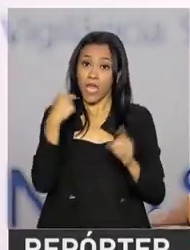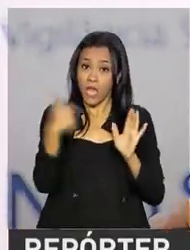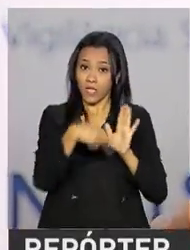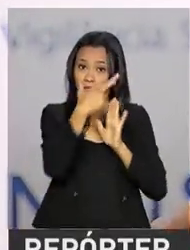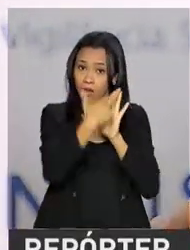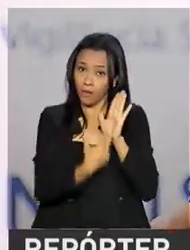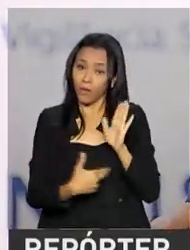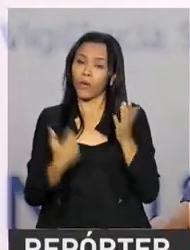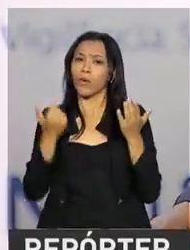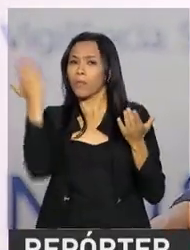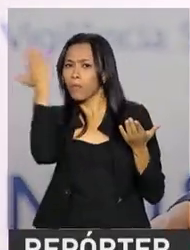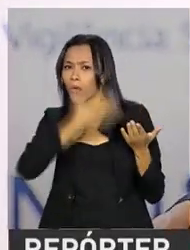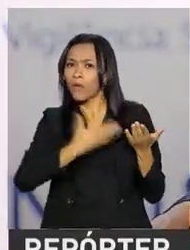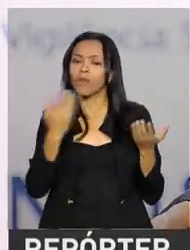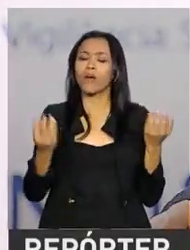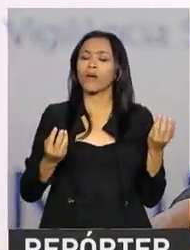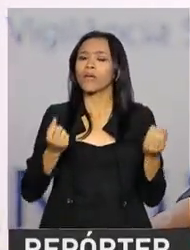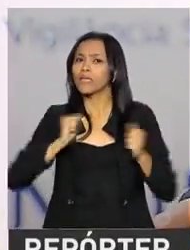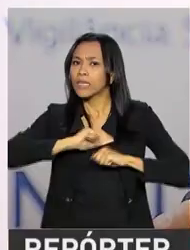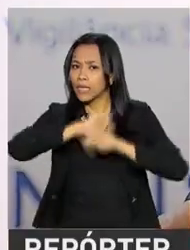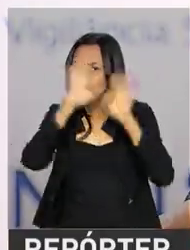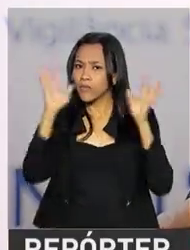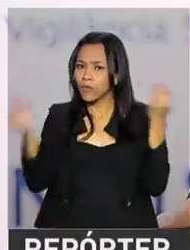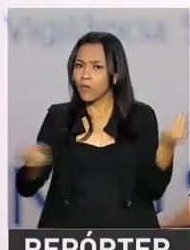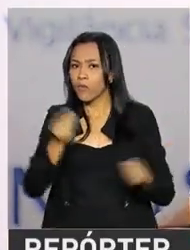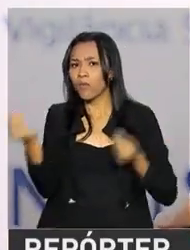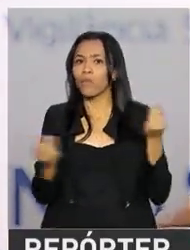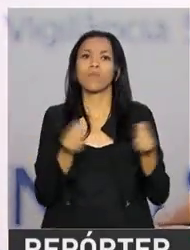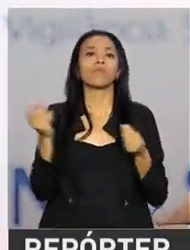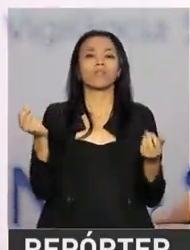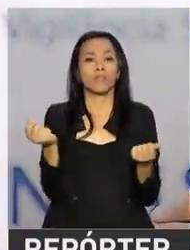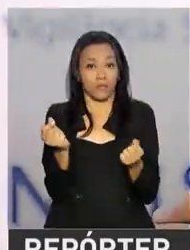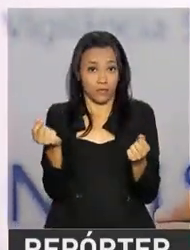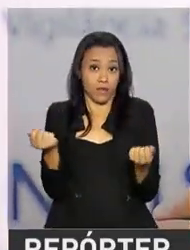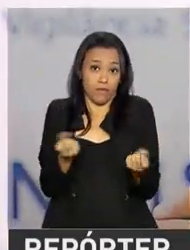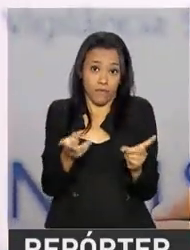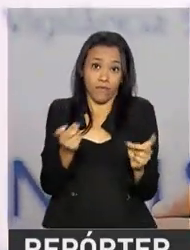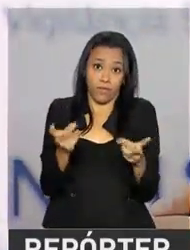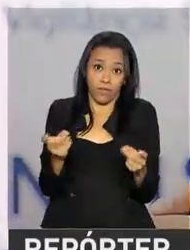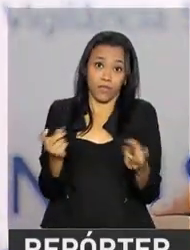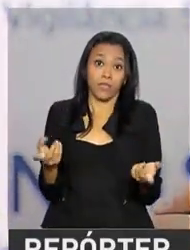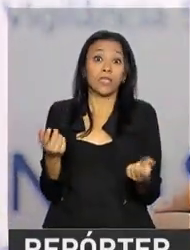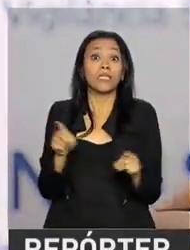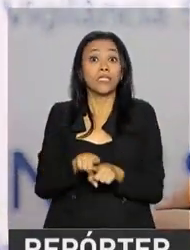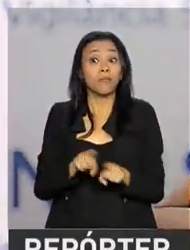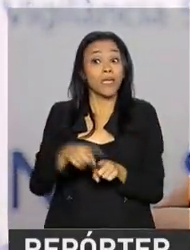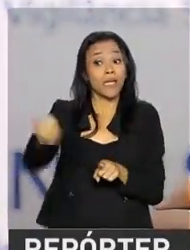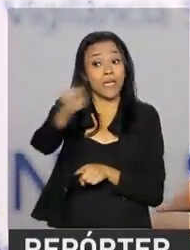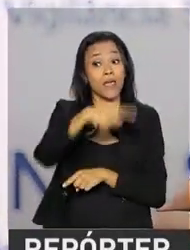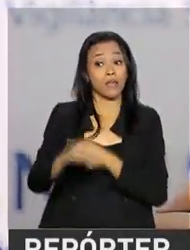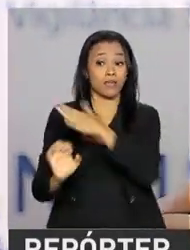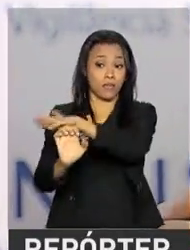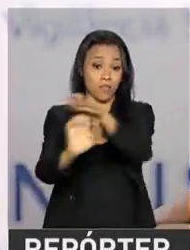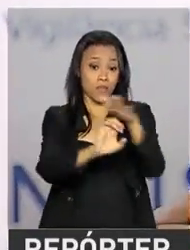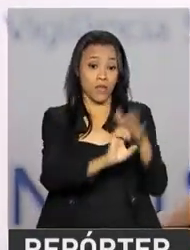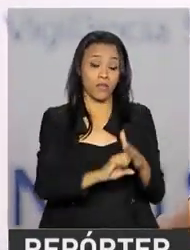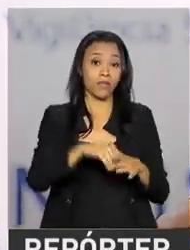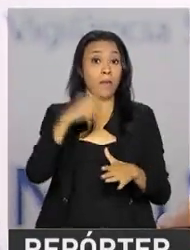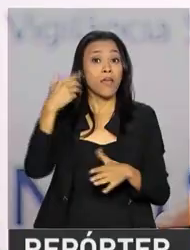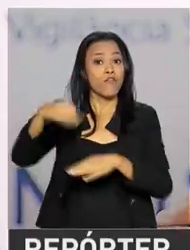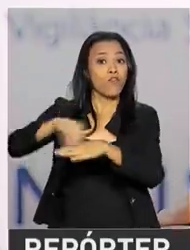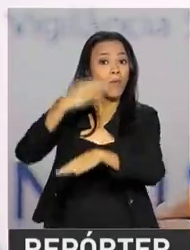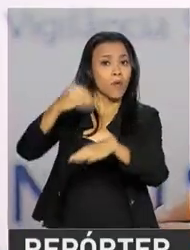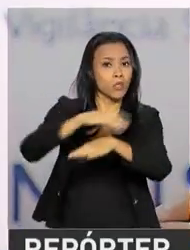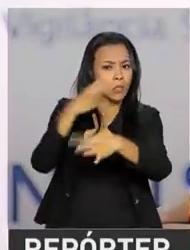mais do que a obrigatoriedade ele contribui também para que as empresas forneçam com mais precisão essas